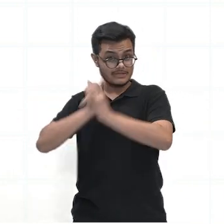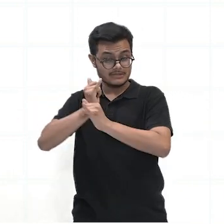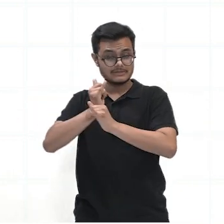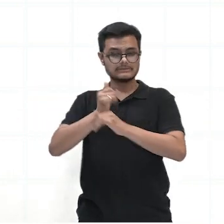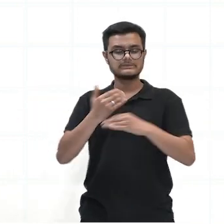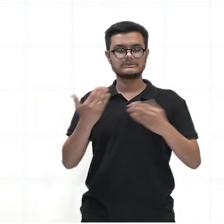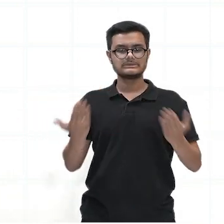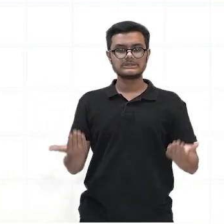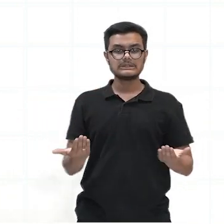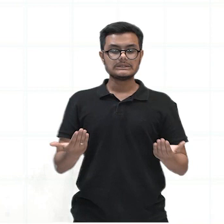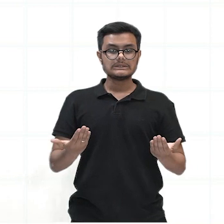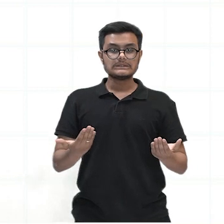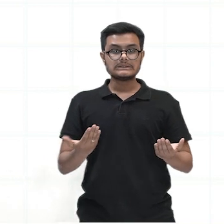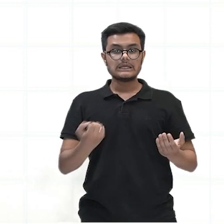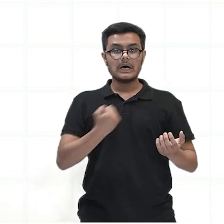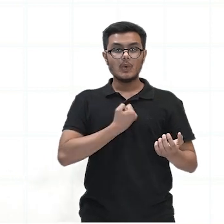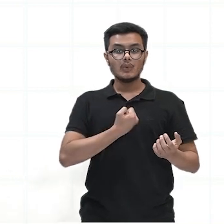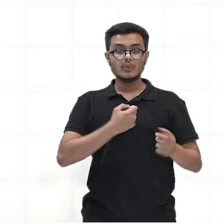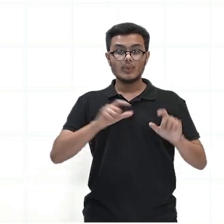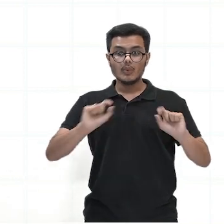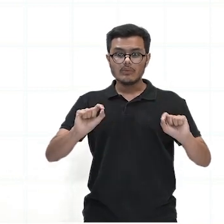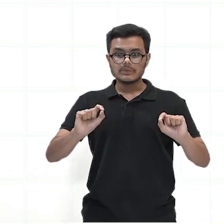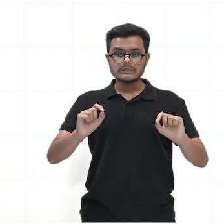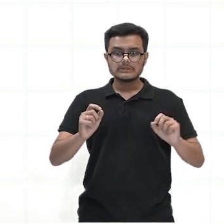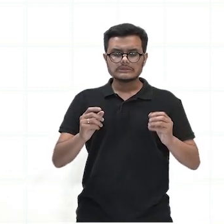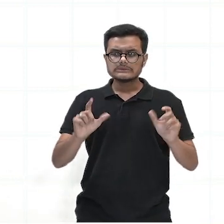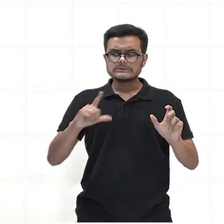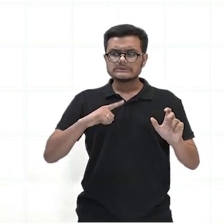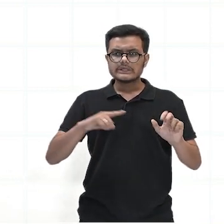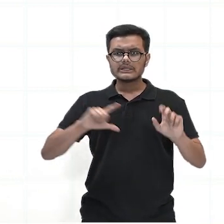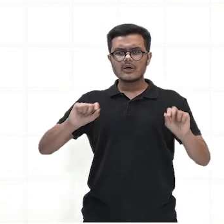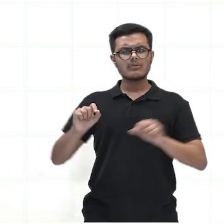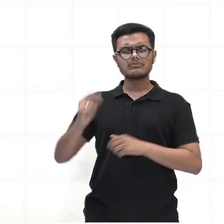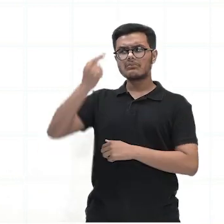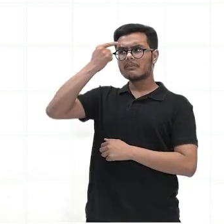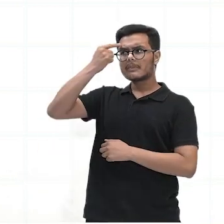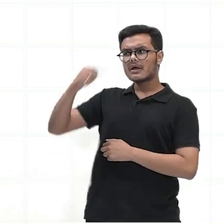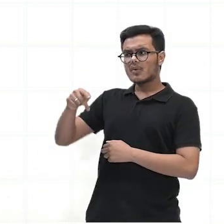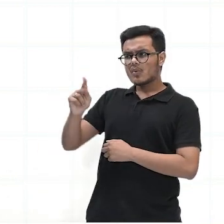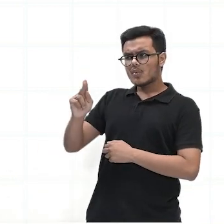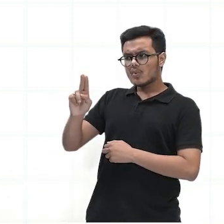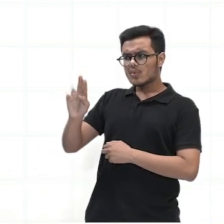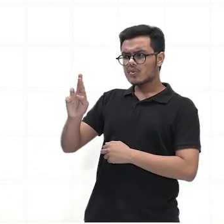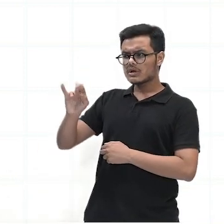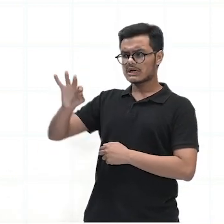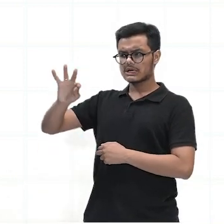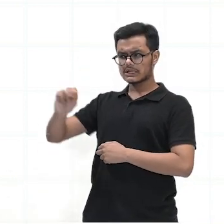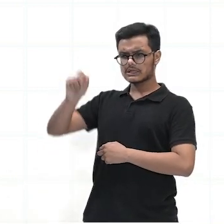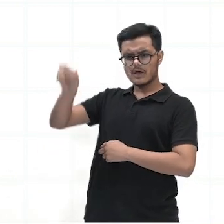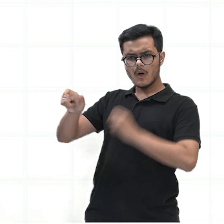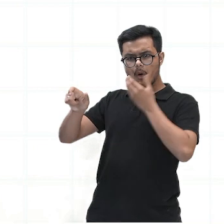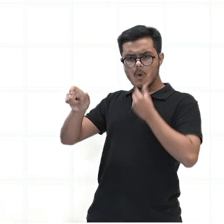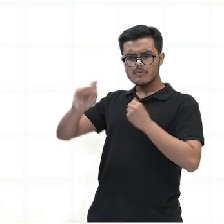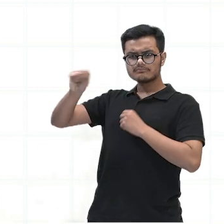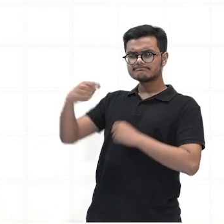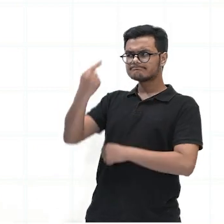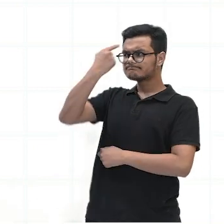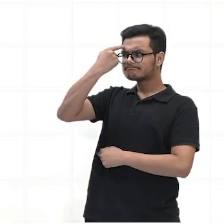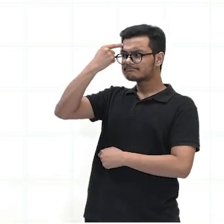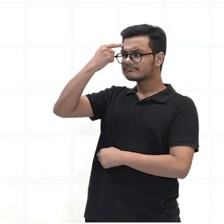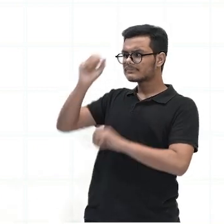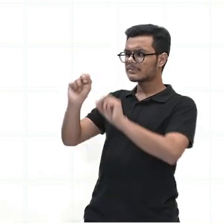Este número limitado, o que gerou no Kurita? O que ele pensou? Já que ele tinha esse número de